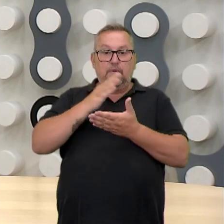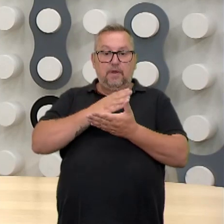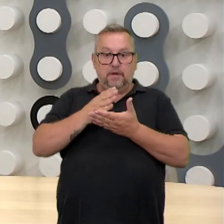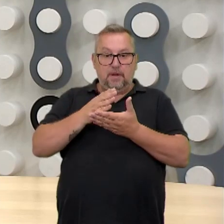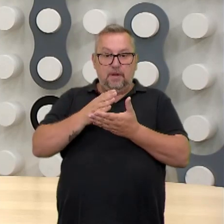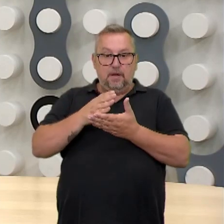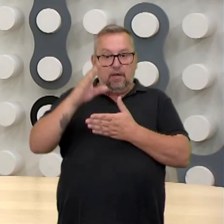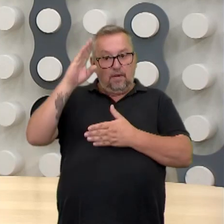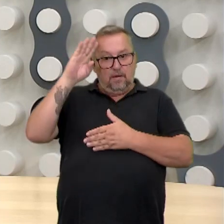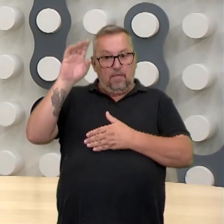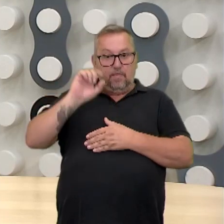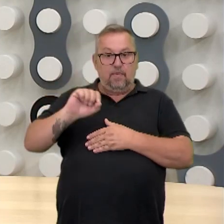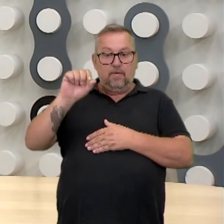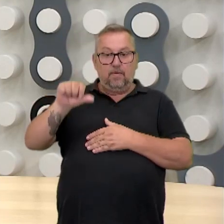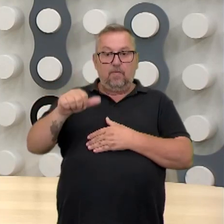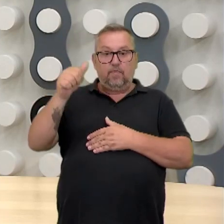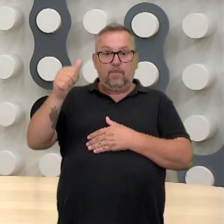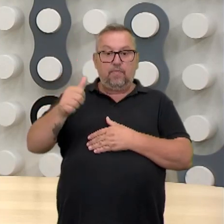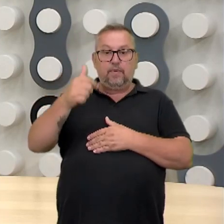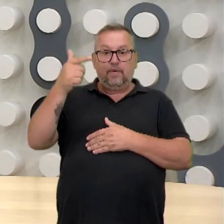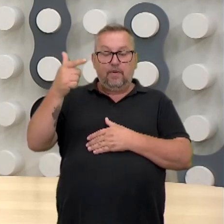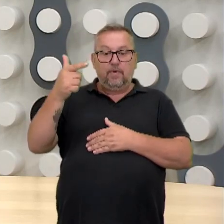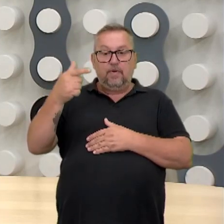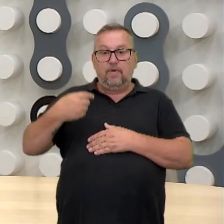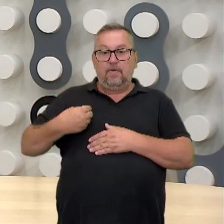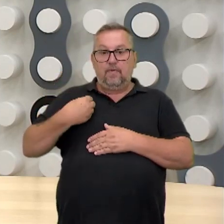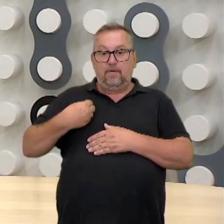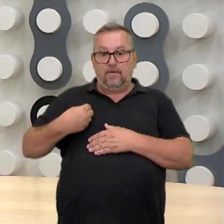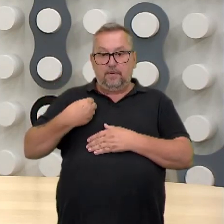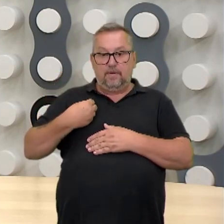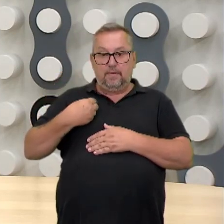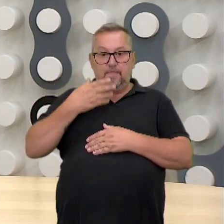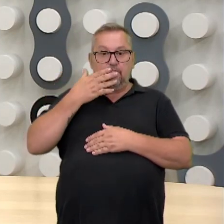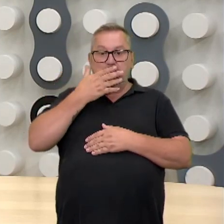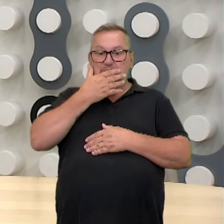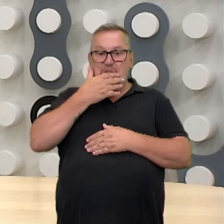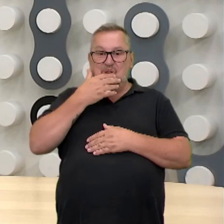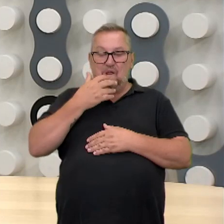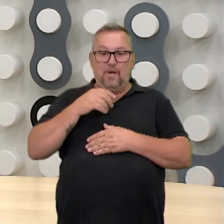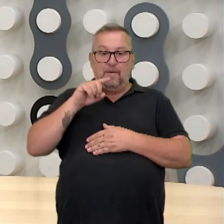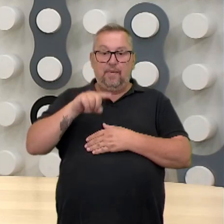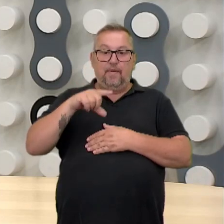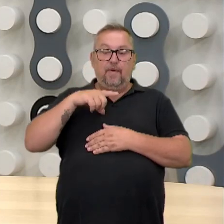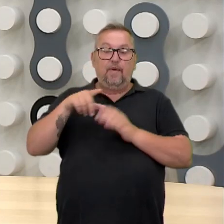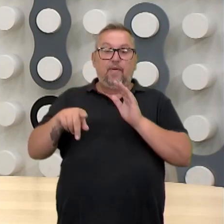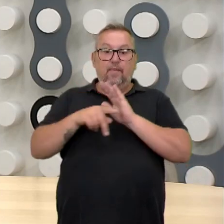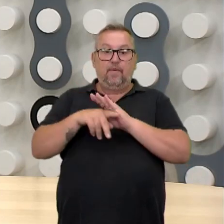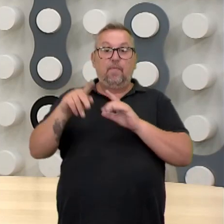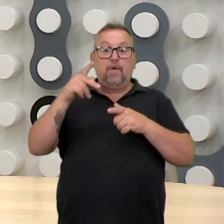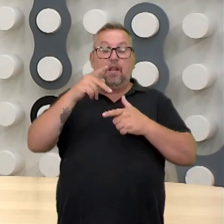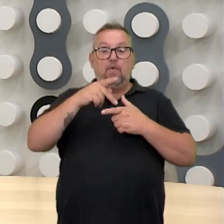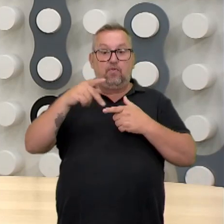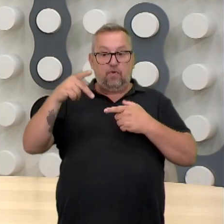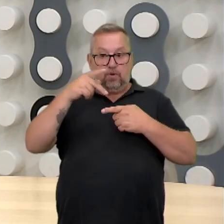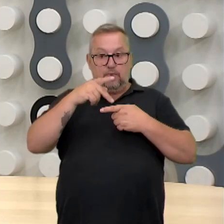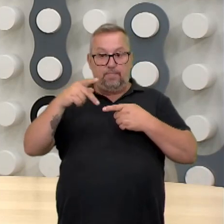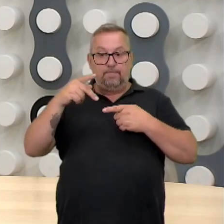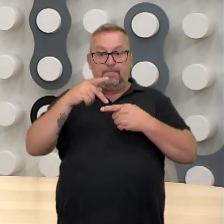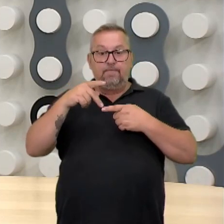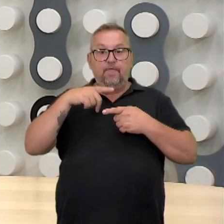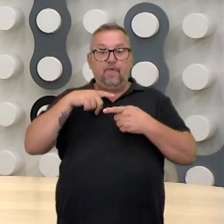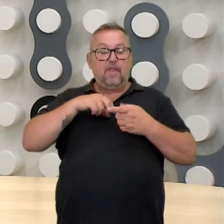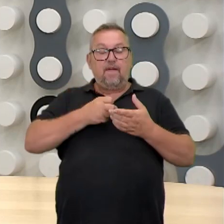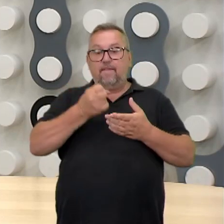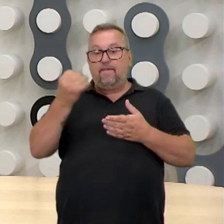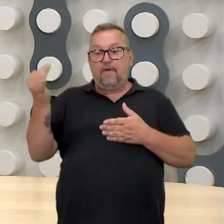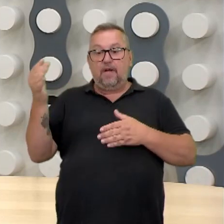aparecer principalmente aí os primeiros seres vivos, né? Então essa fase aí da era Paleozoica, ela tem vários períodos